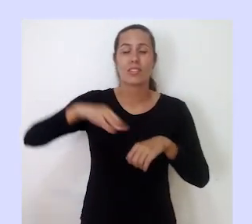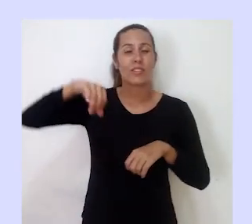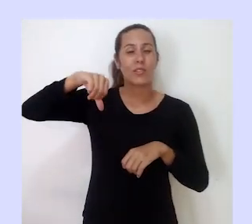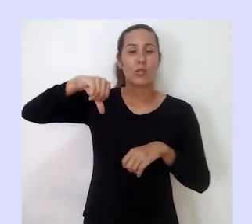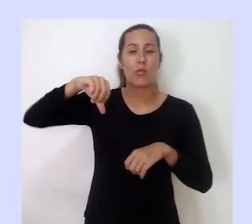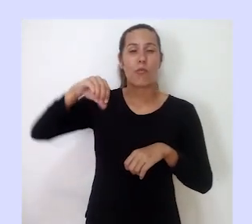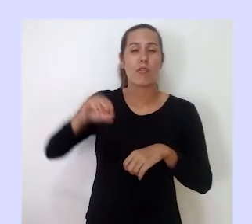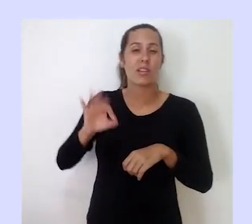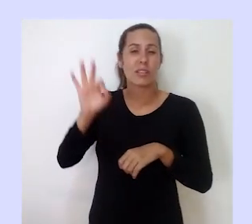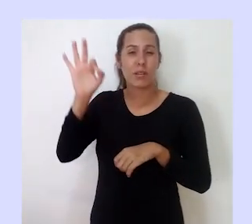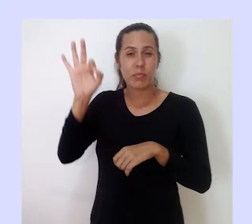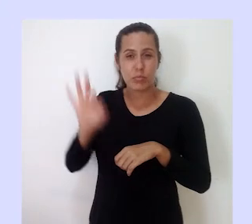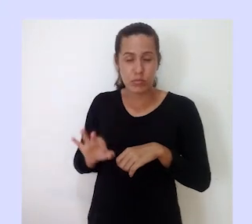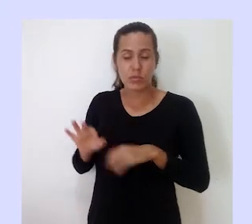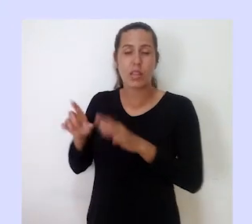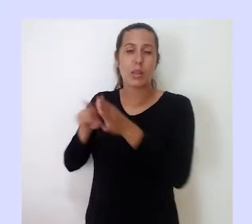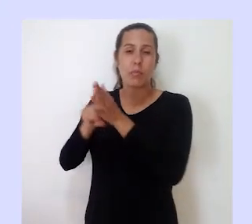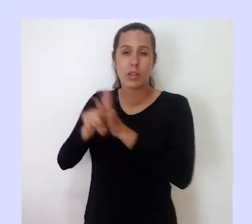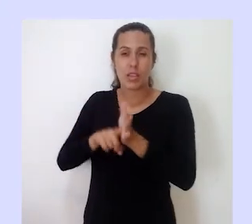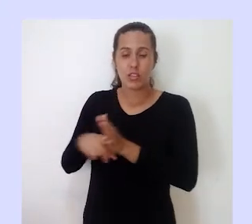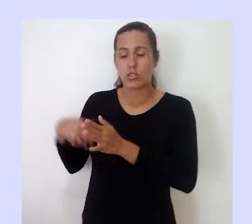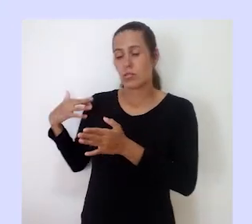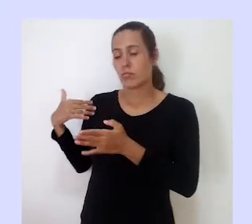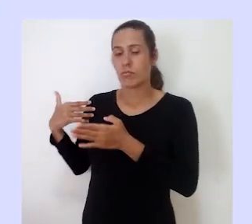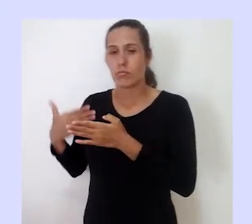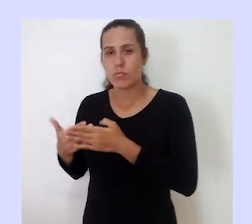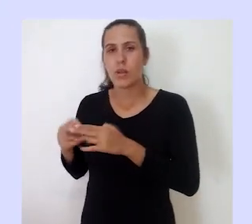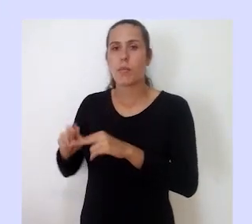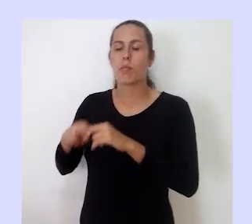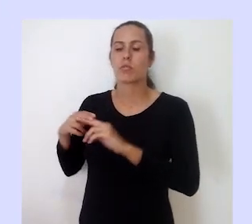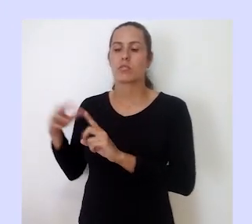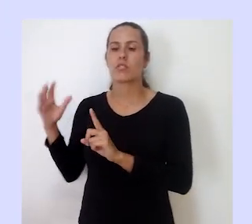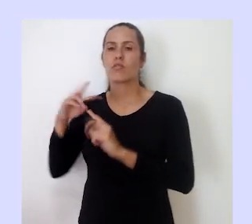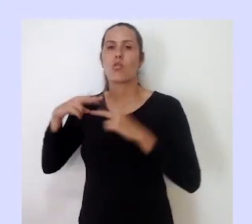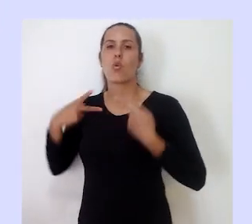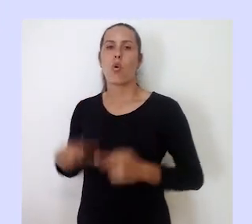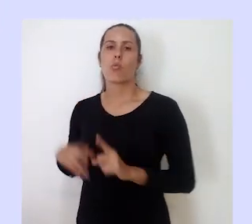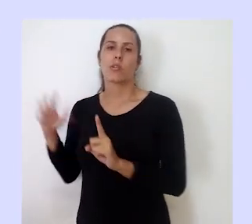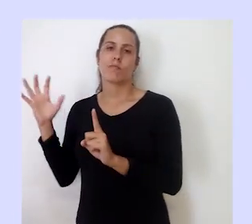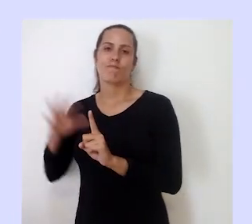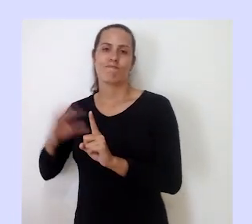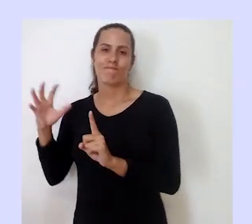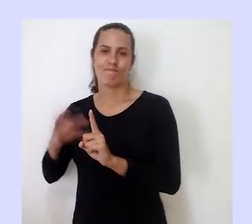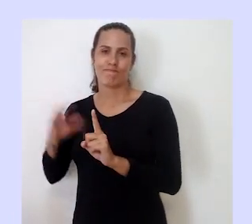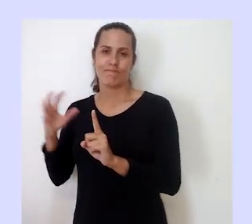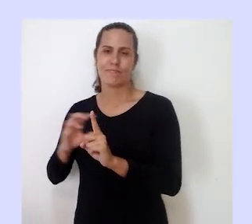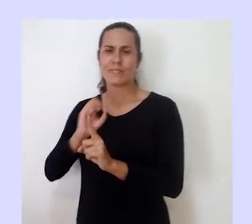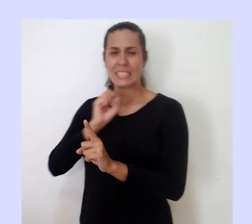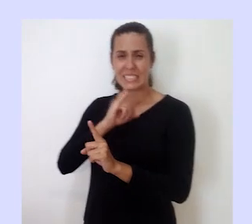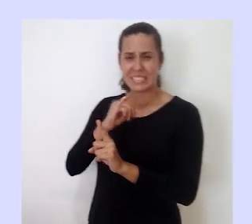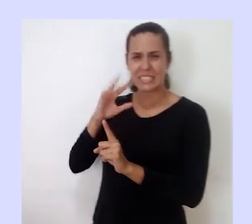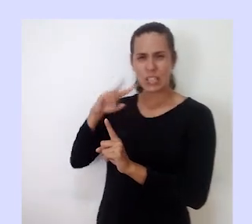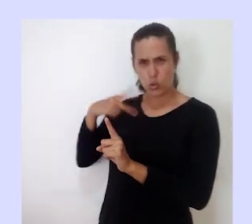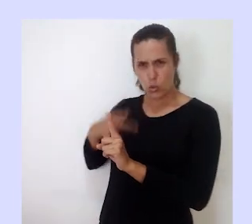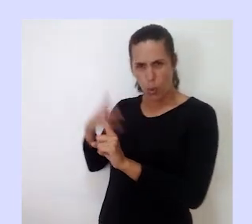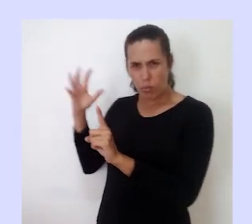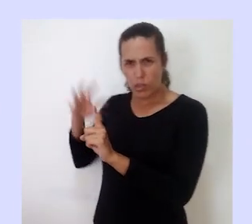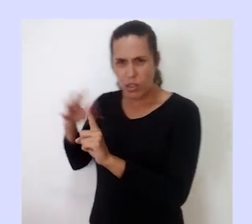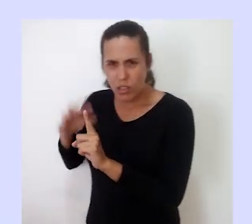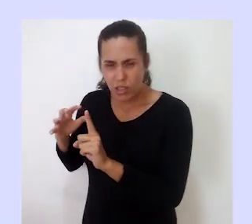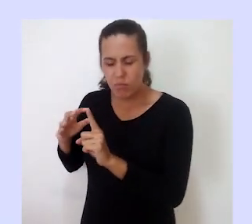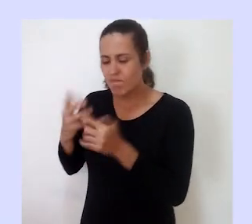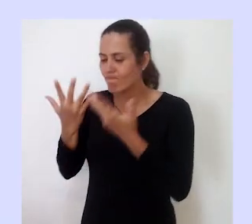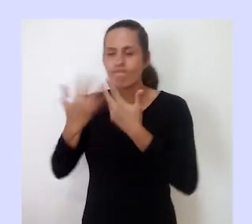90%, segundo pesquisas recentes, é por intervenção humana. Se é por intervenção humana, não é